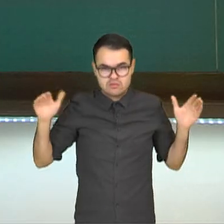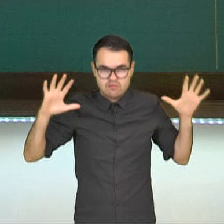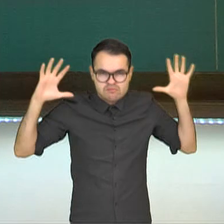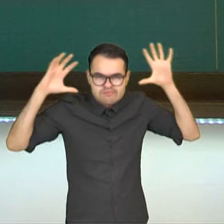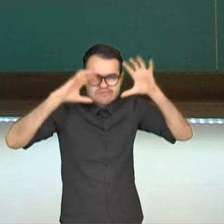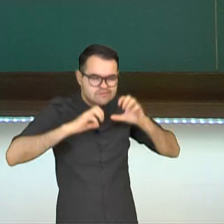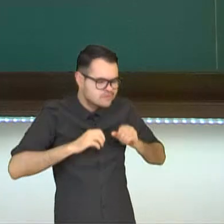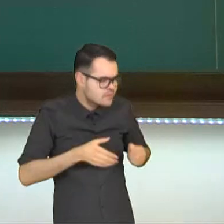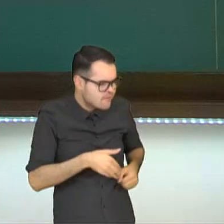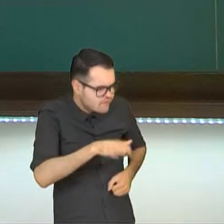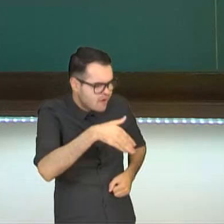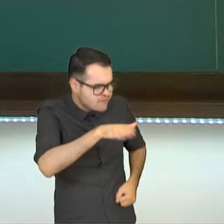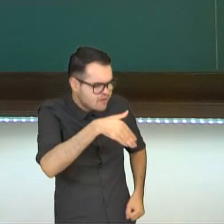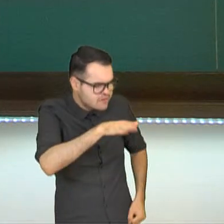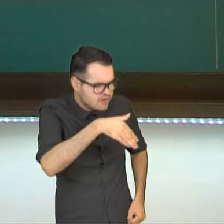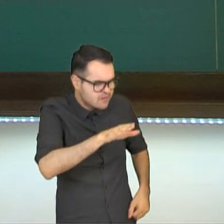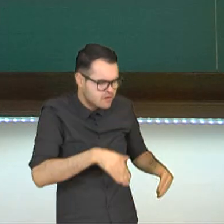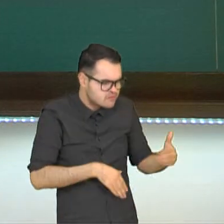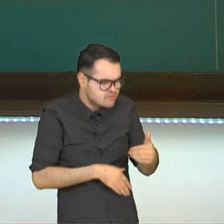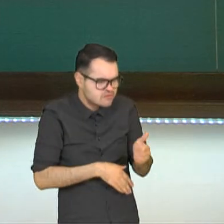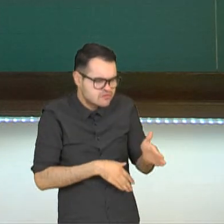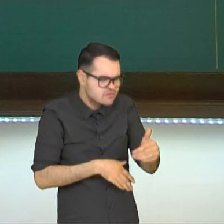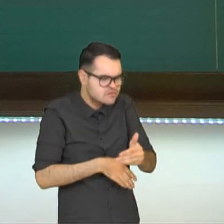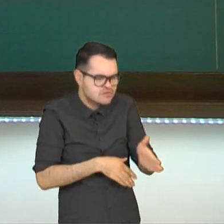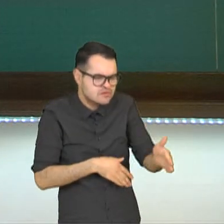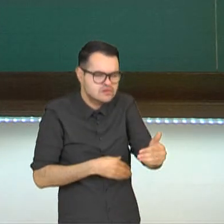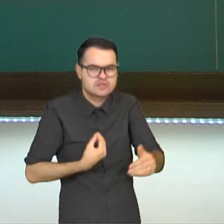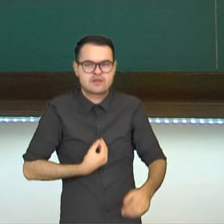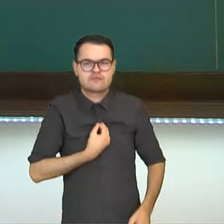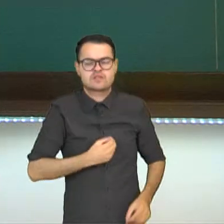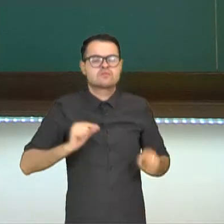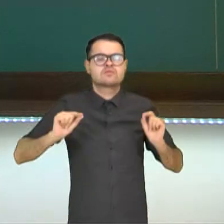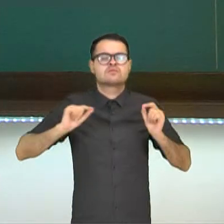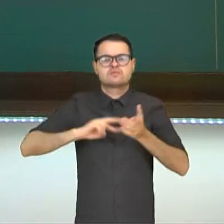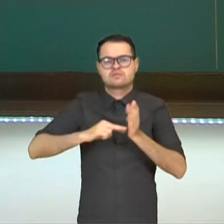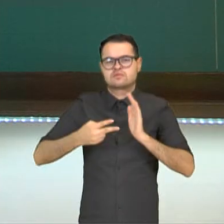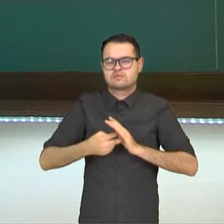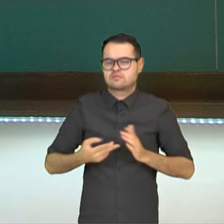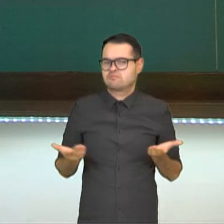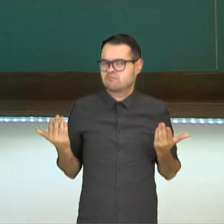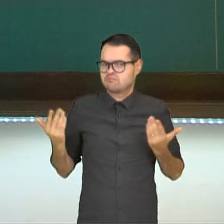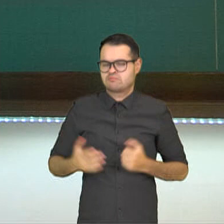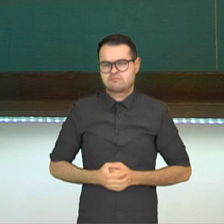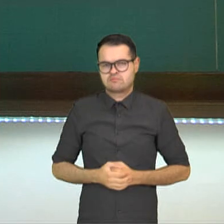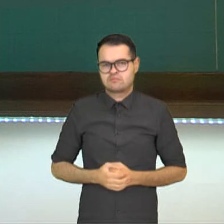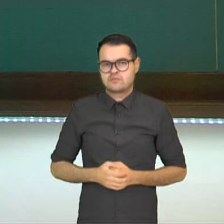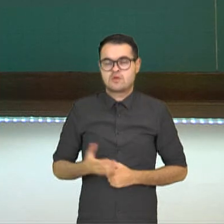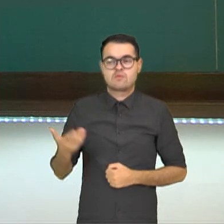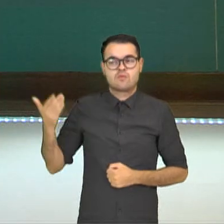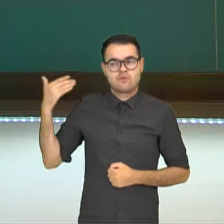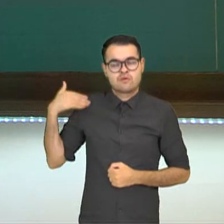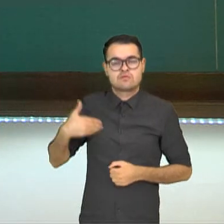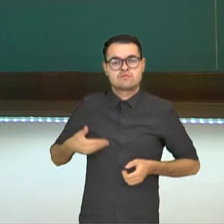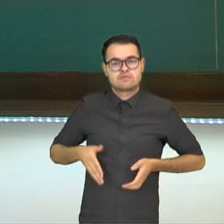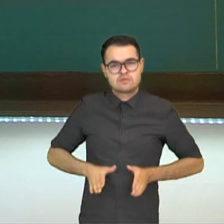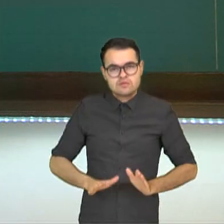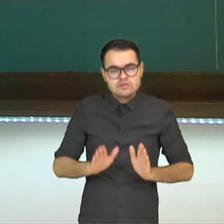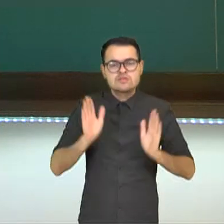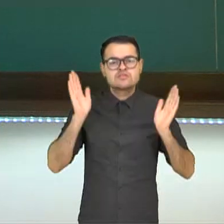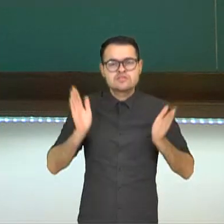sombra, disse vai Carlos Segoshi na vida, o que, que ele quis dizer aqui? Quando eu nasci, eu já